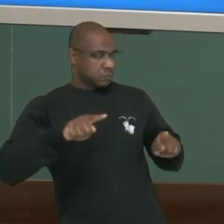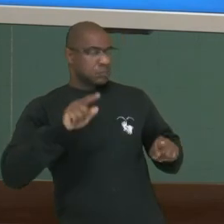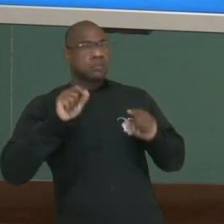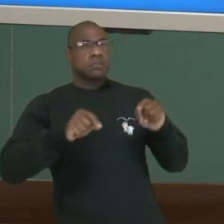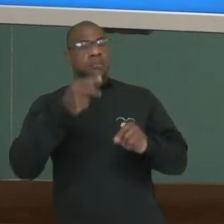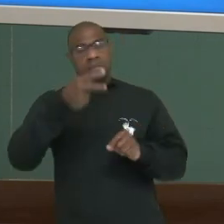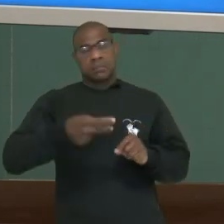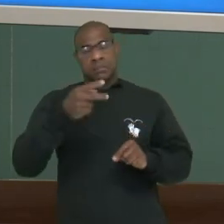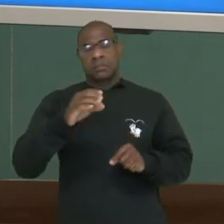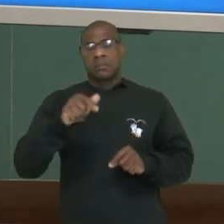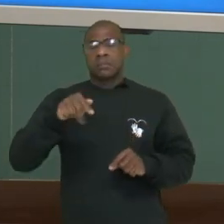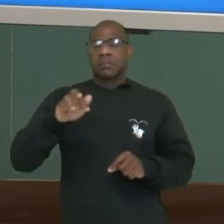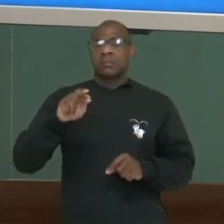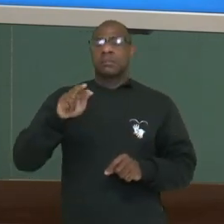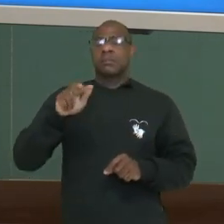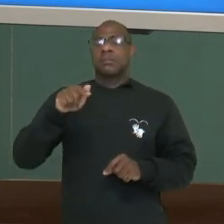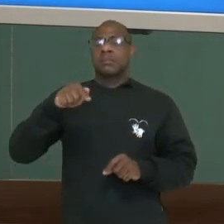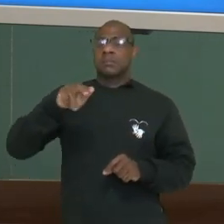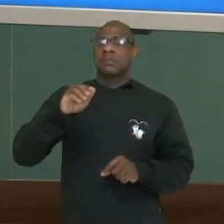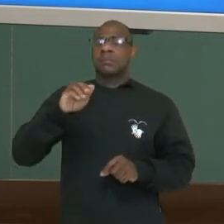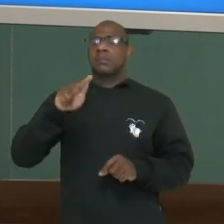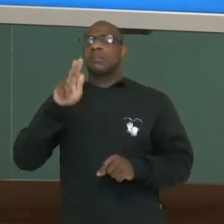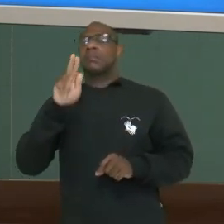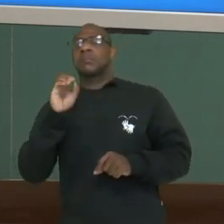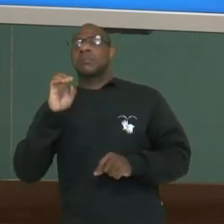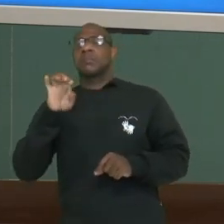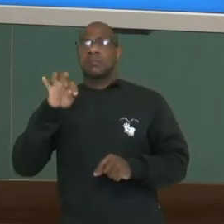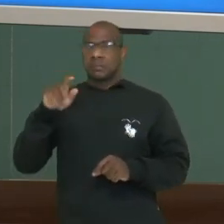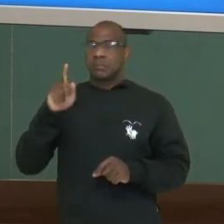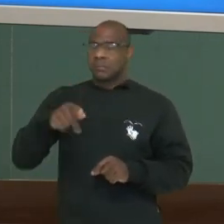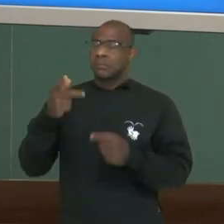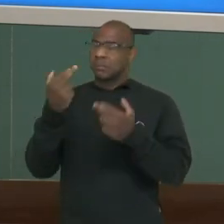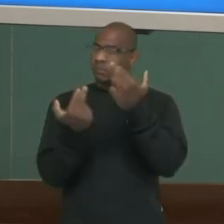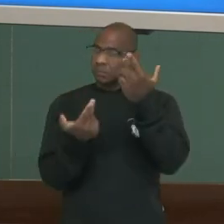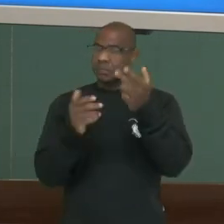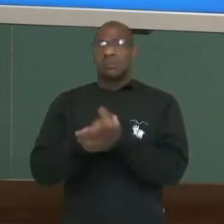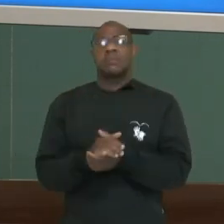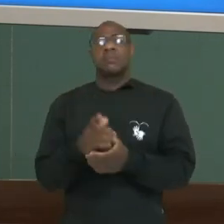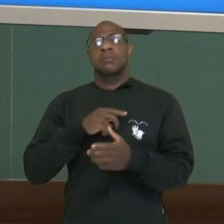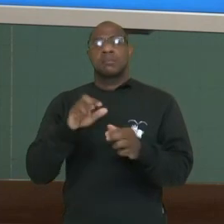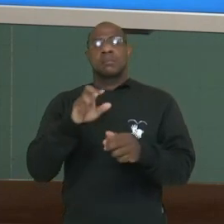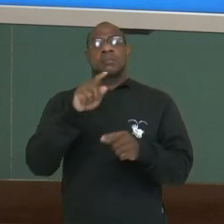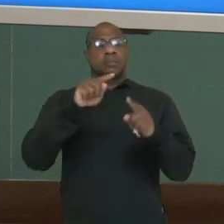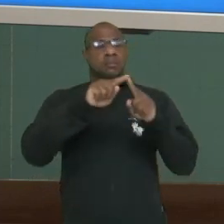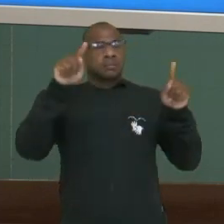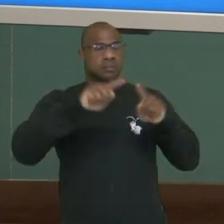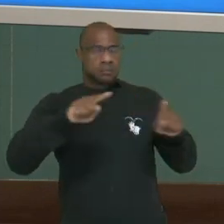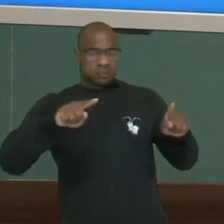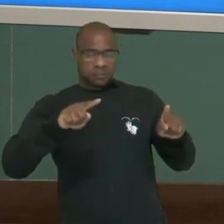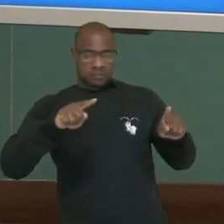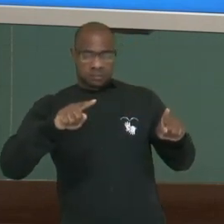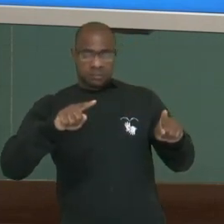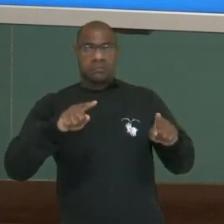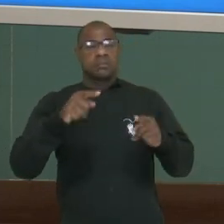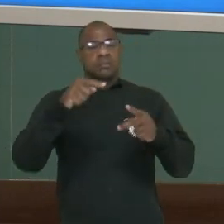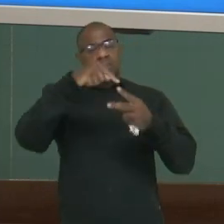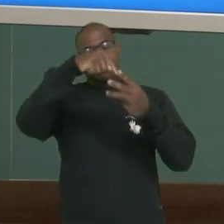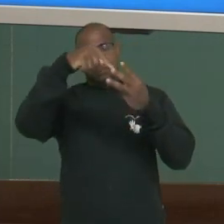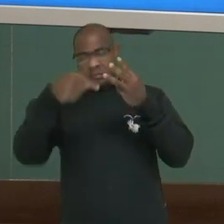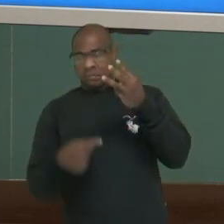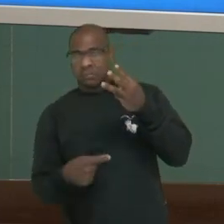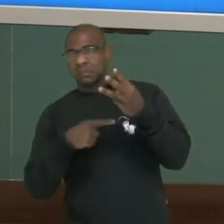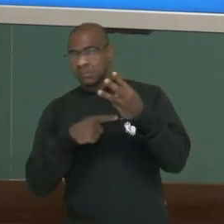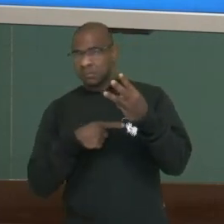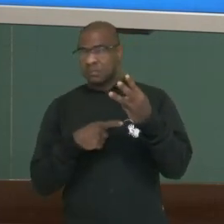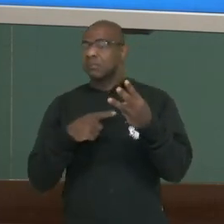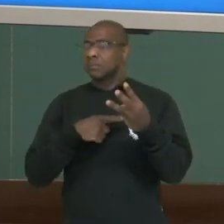os dois coeficientes angulares são iguais. Então nós temos retas paralelas, retas concorrentes em um ponto e